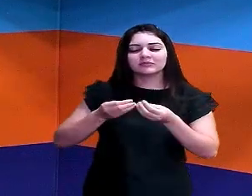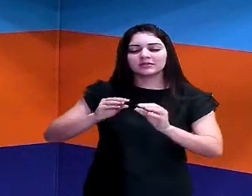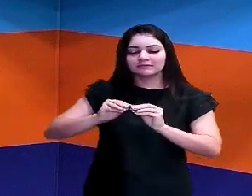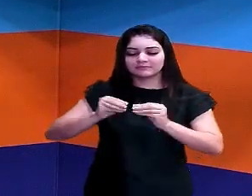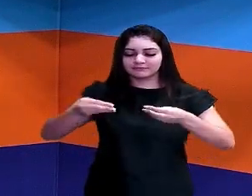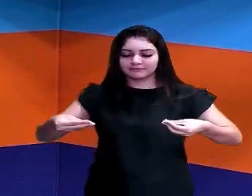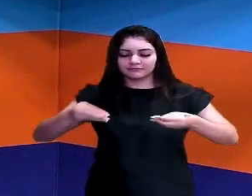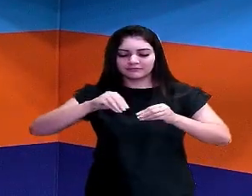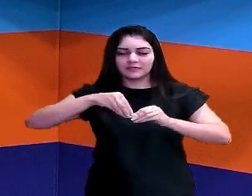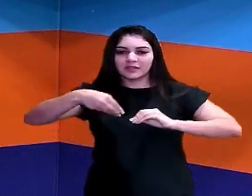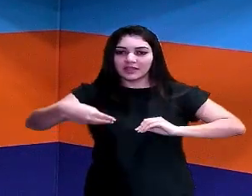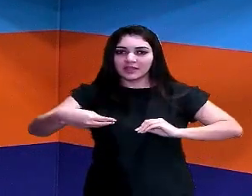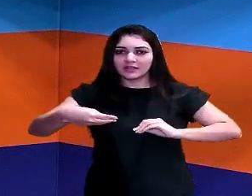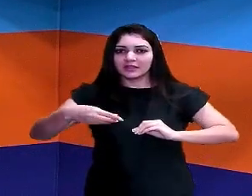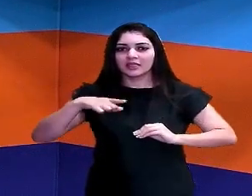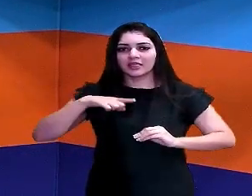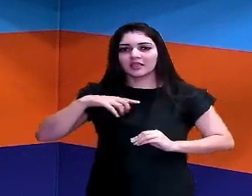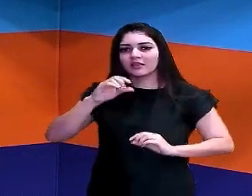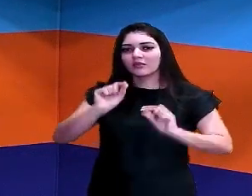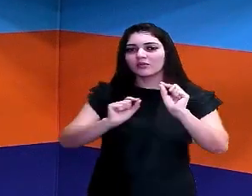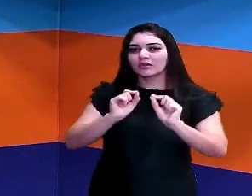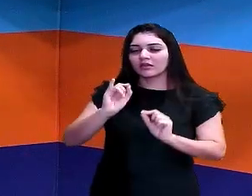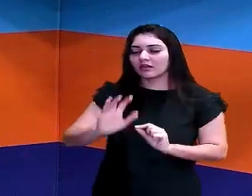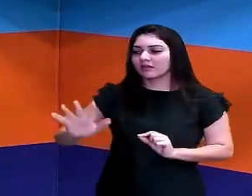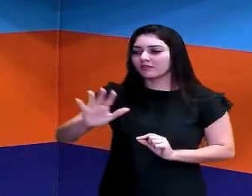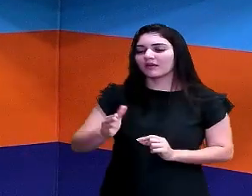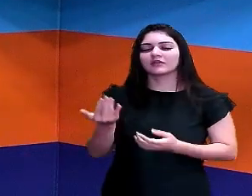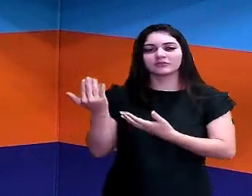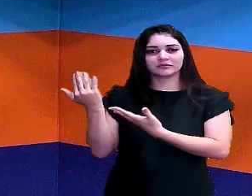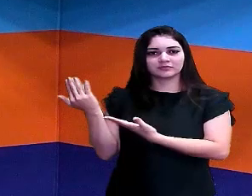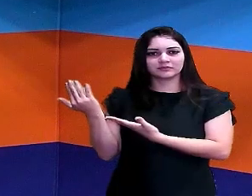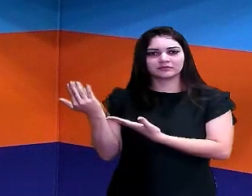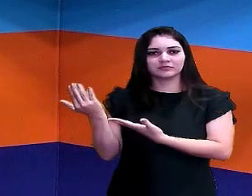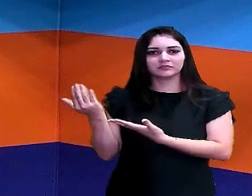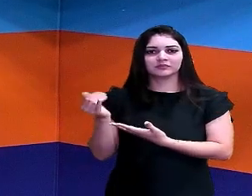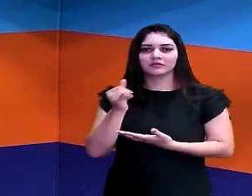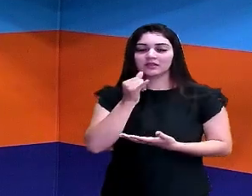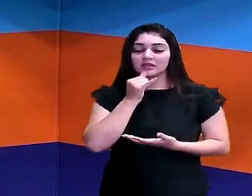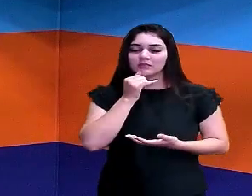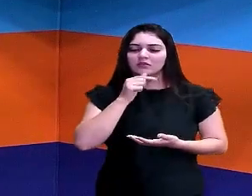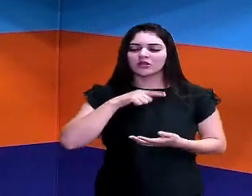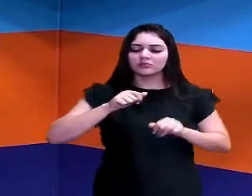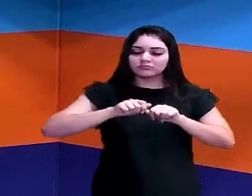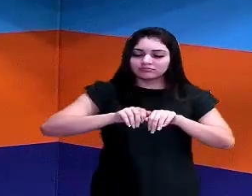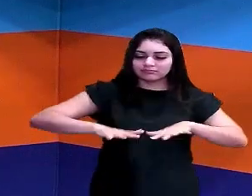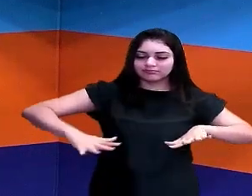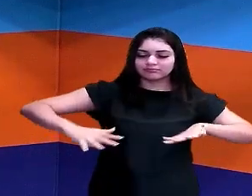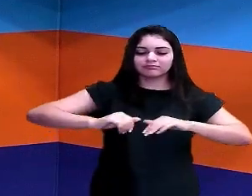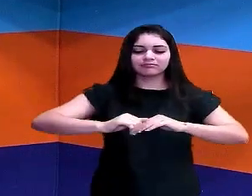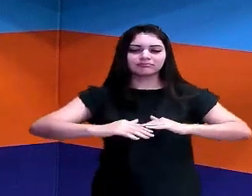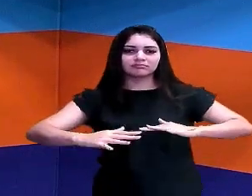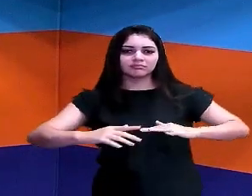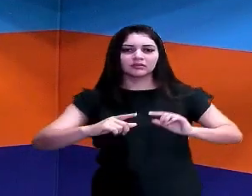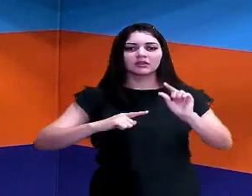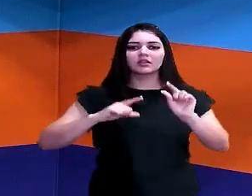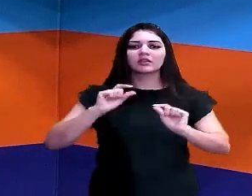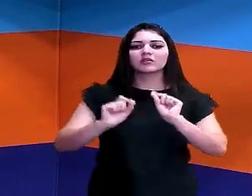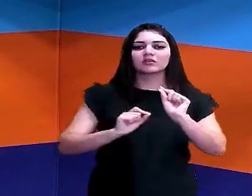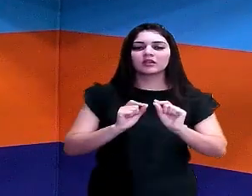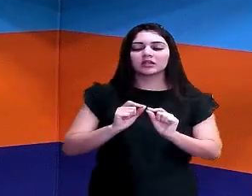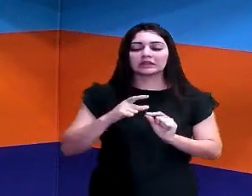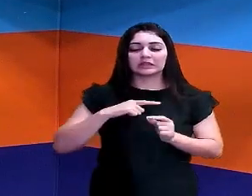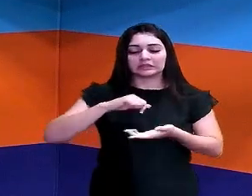essa imagem aqui. Ele deixou de ser espacial e virou plano, tá? Então, aqui eu tenho